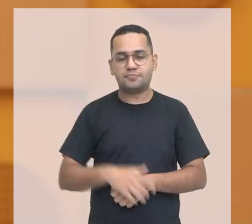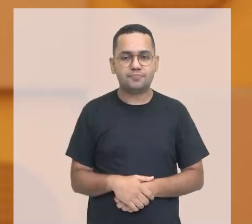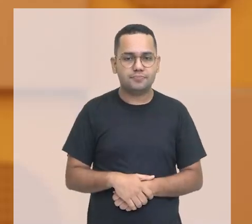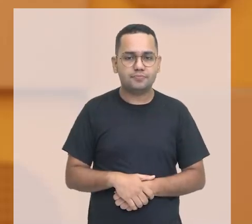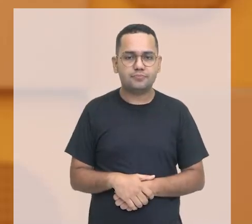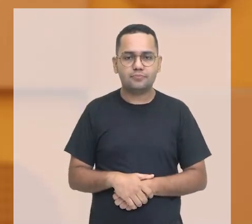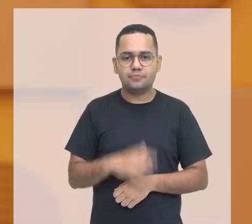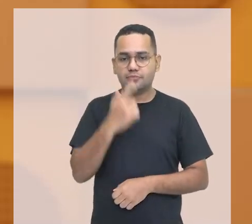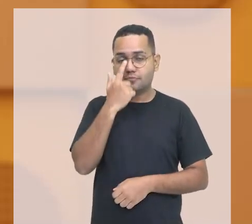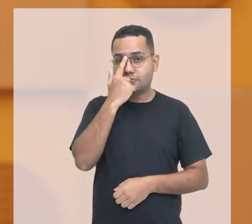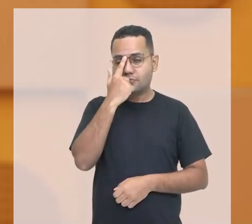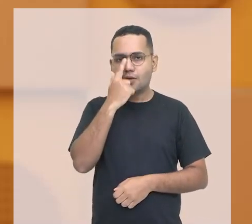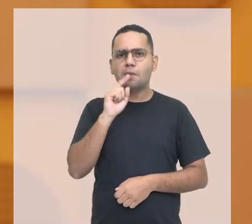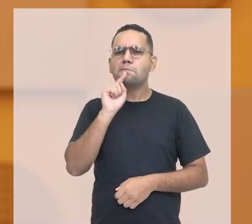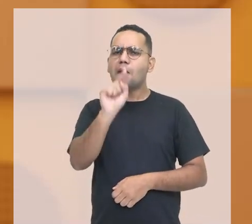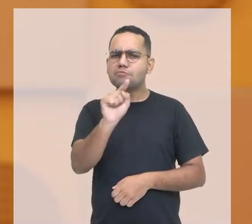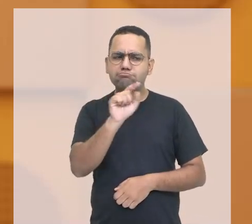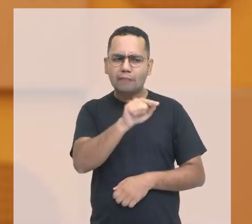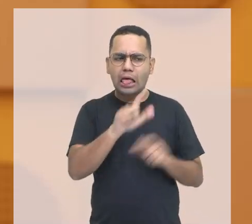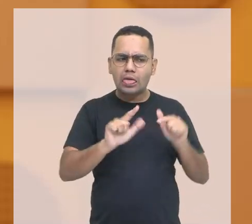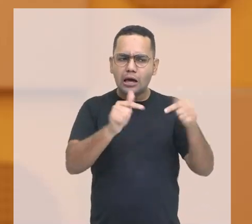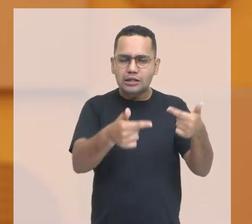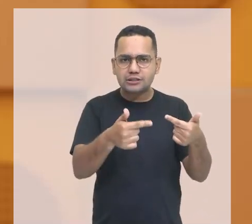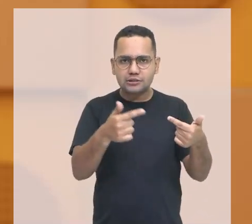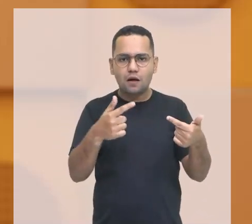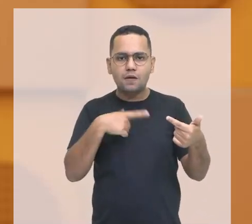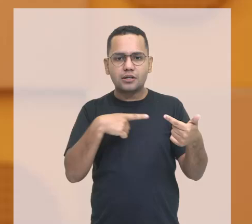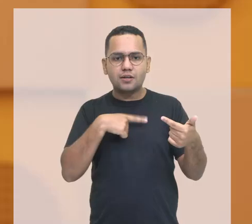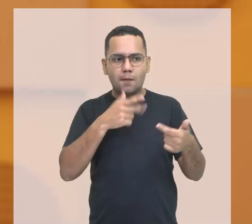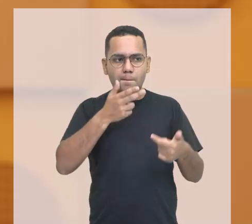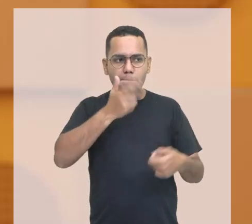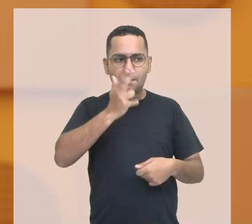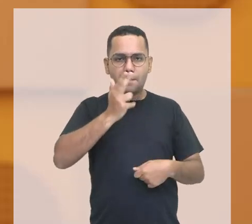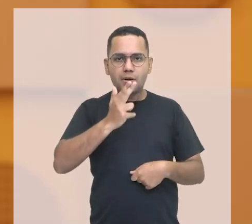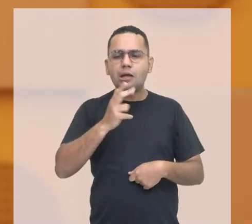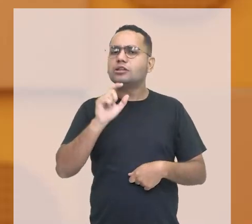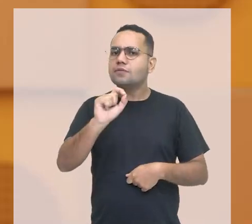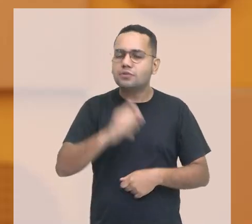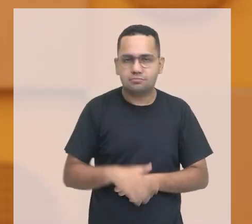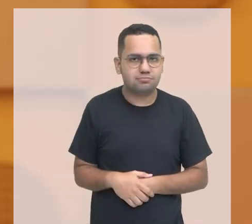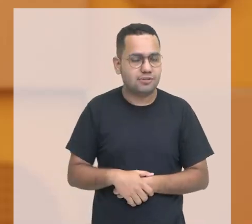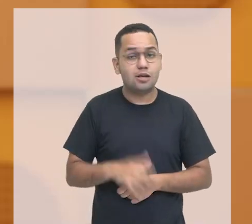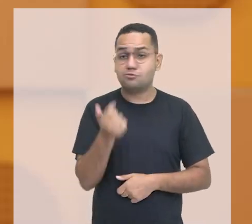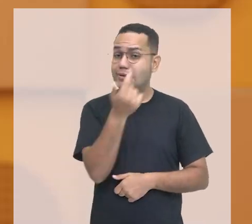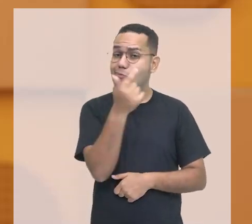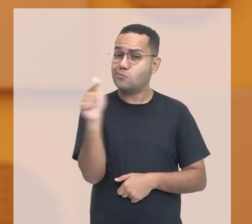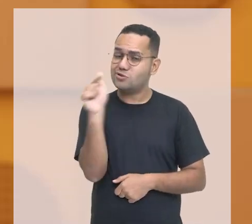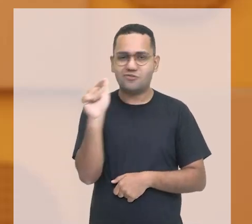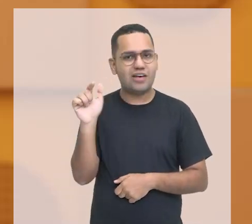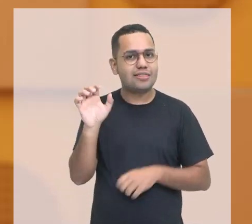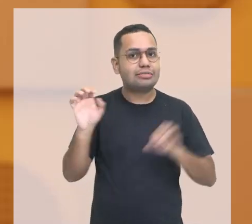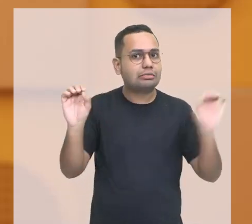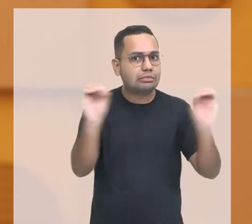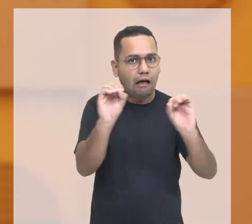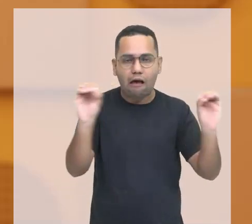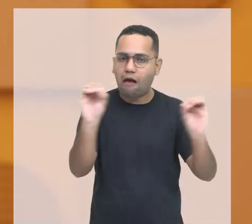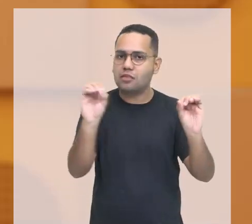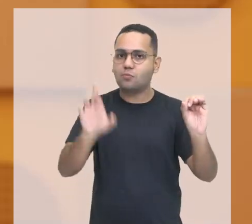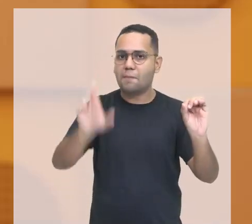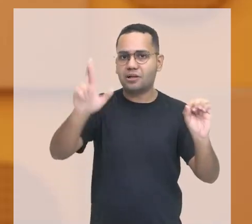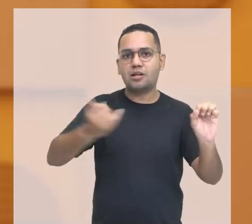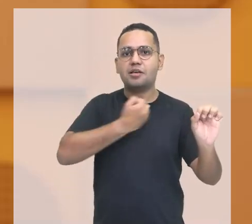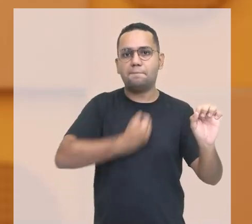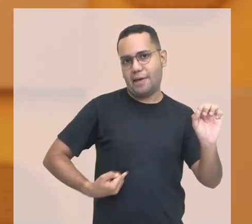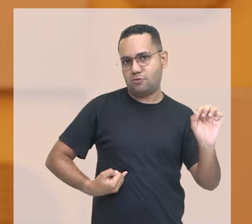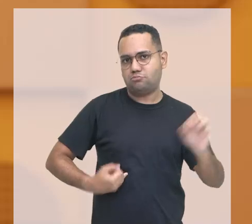ela aconteceu fundamentalmente para que a Rússia não tivesse mais a figura do Nicolau II e pessoas deixariam